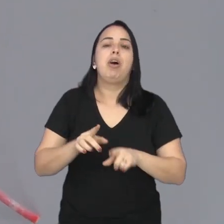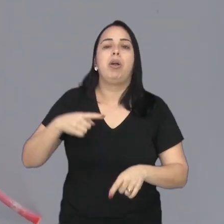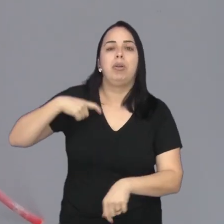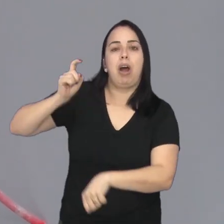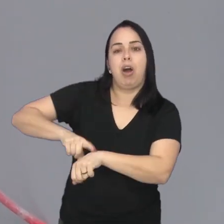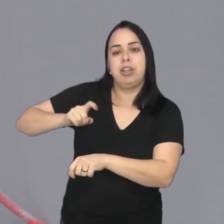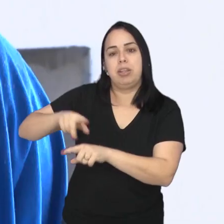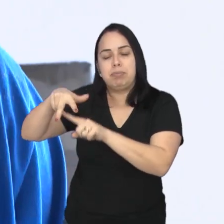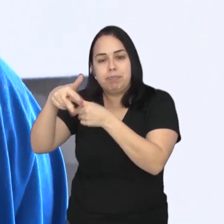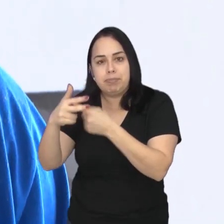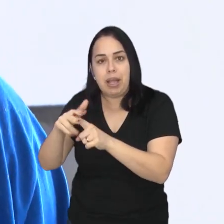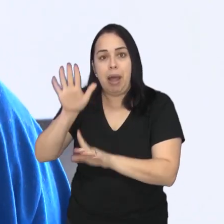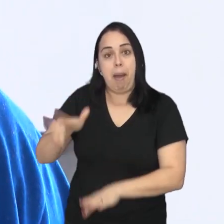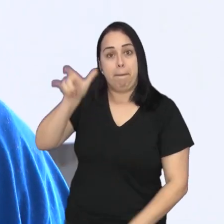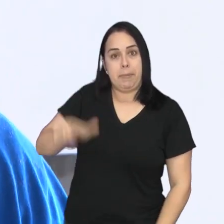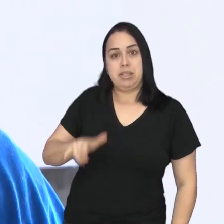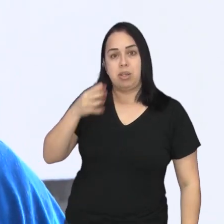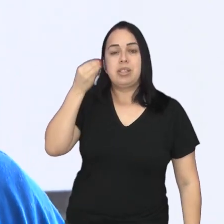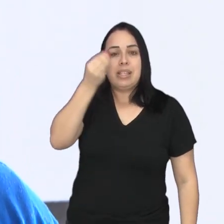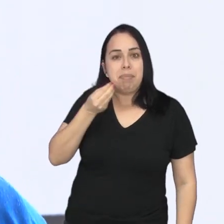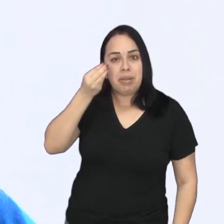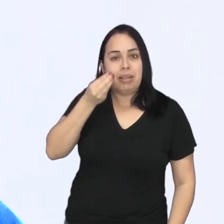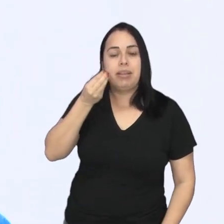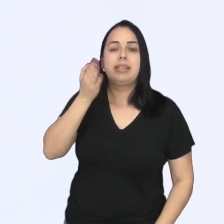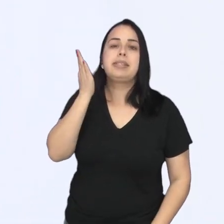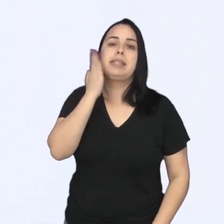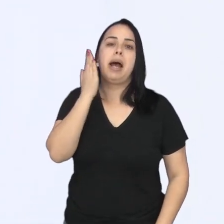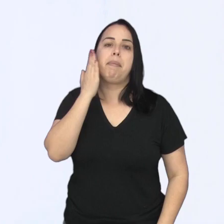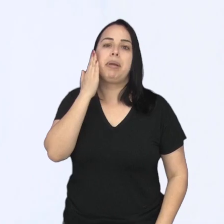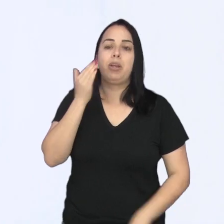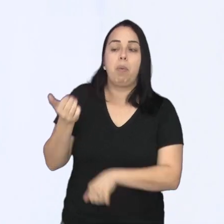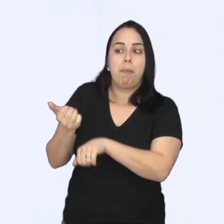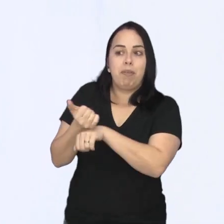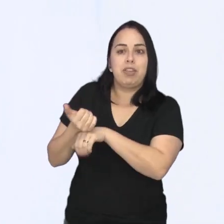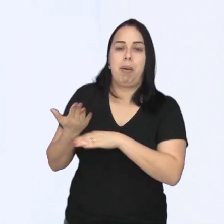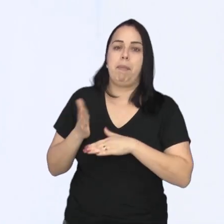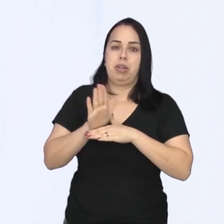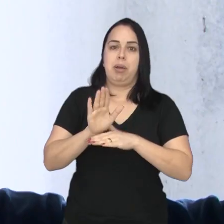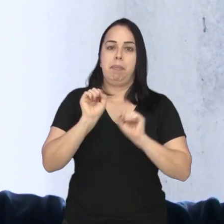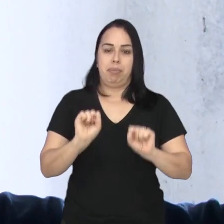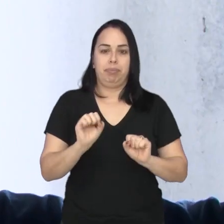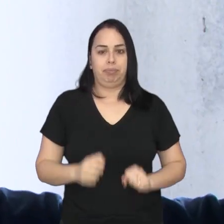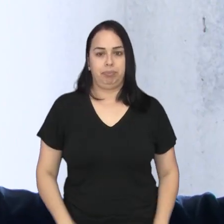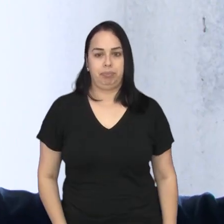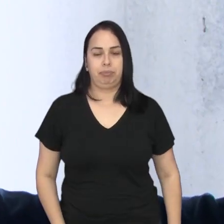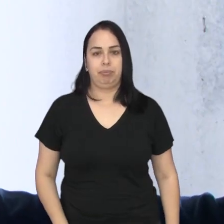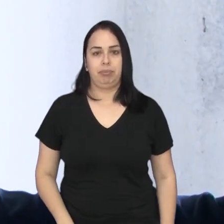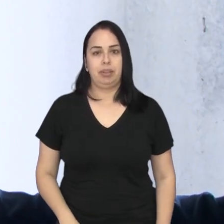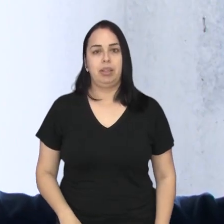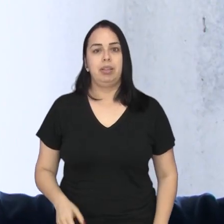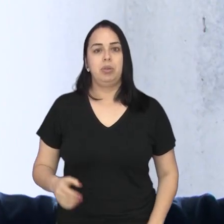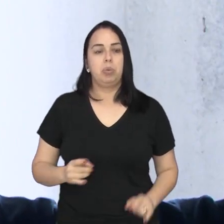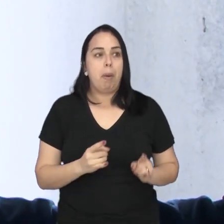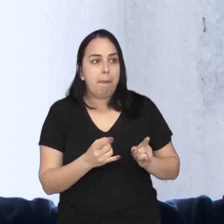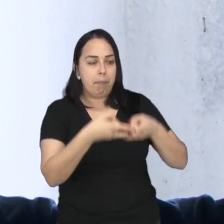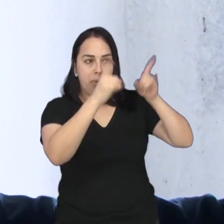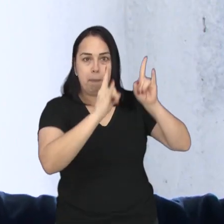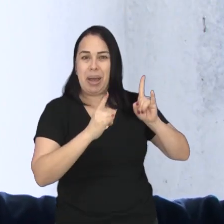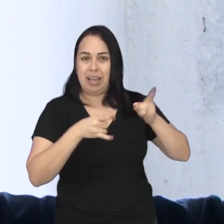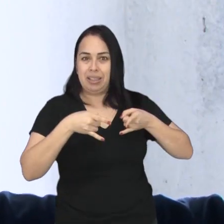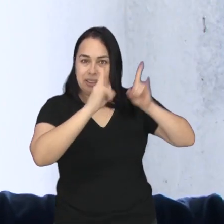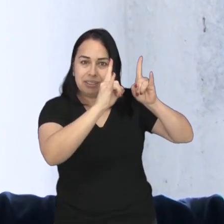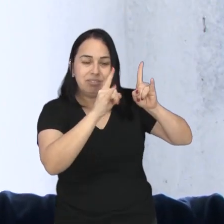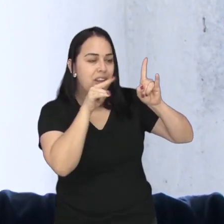uma manutenção, quem tem experiência na área sabe a diferença que um profissional pode fazer. Teve um caso de incêndio mesmo em